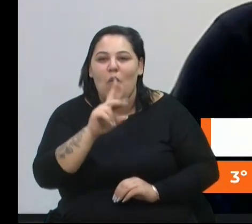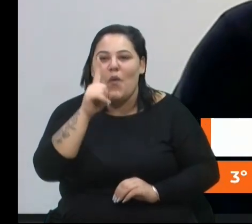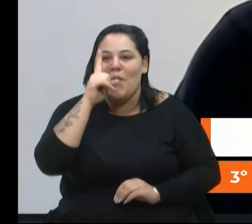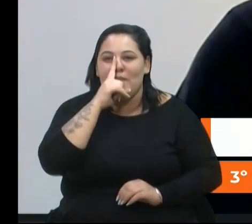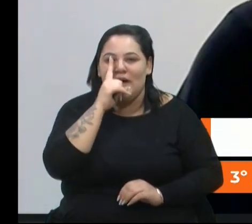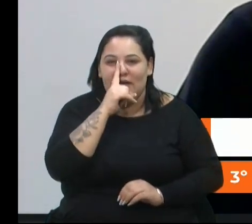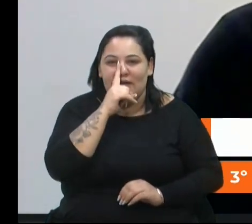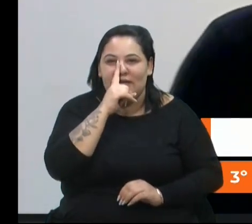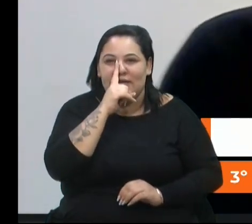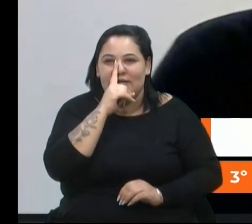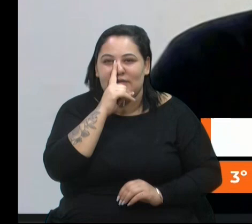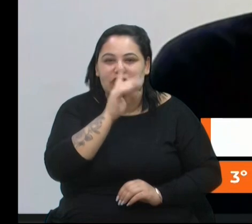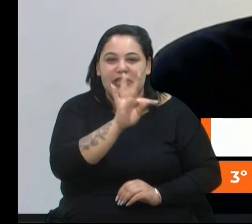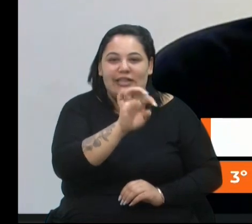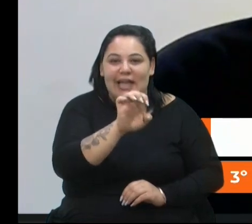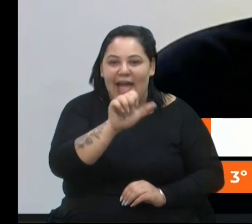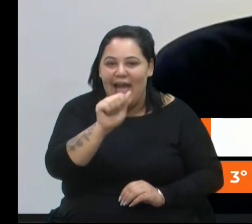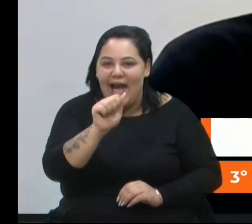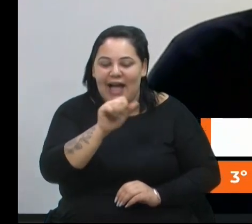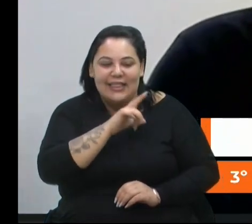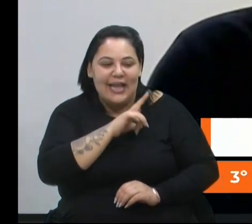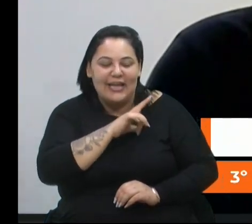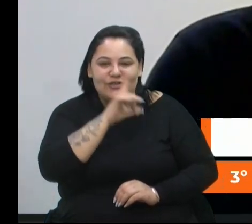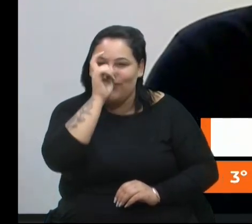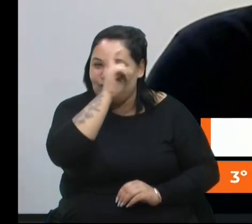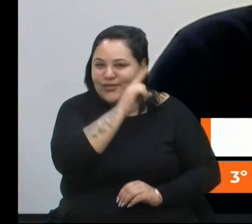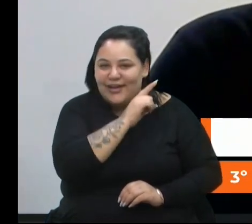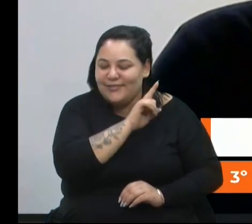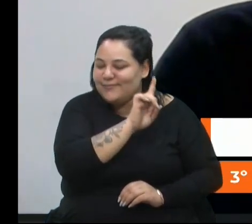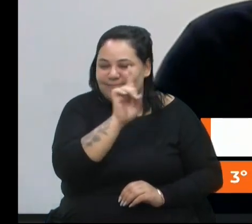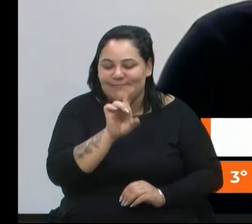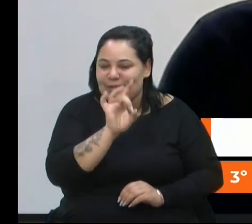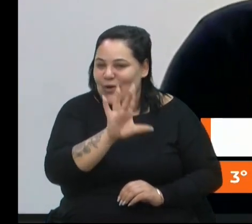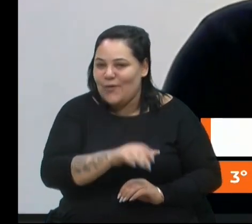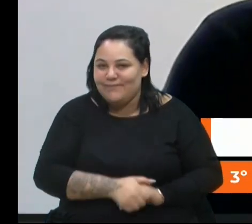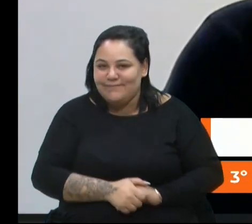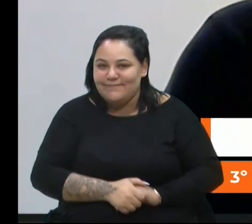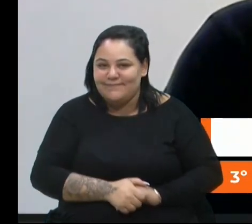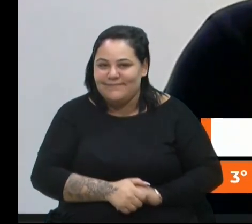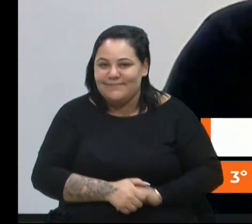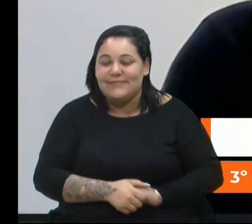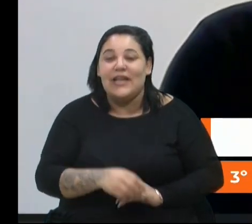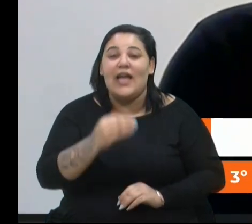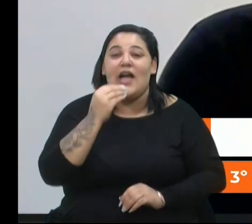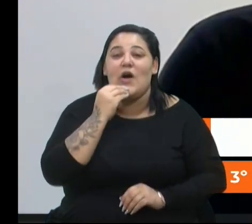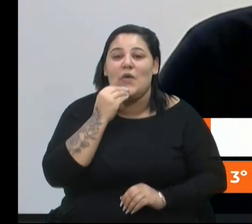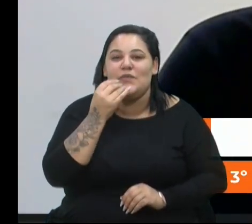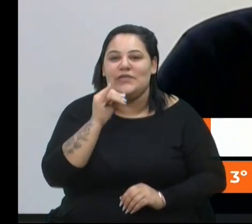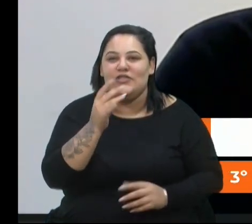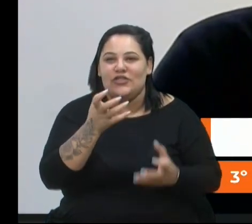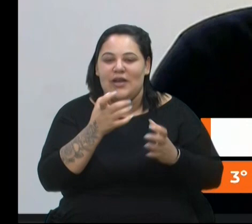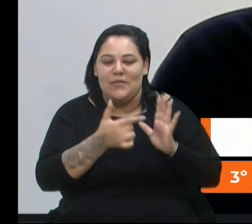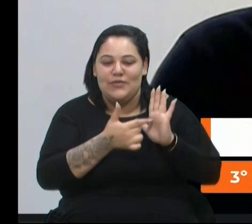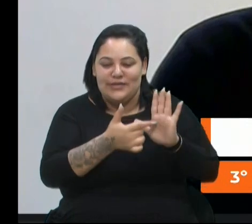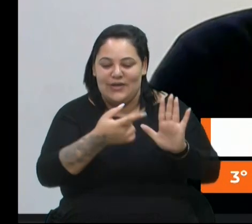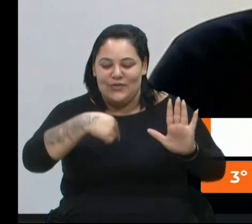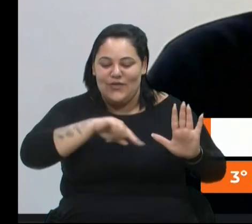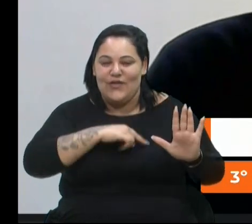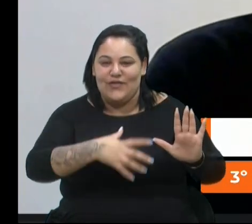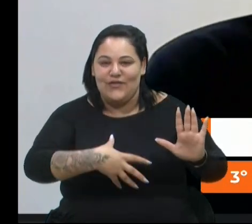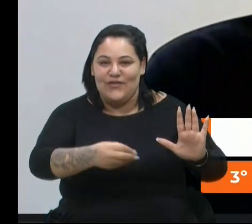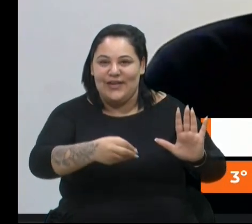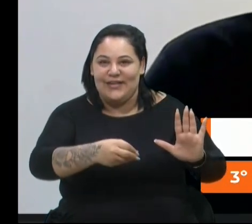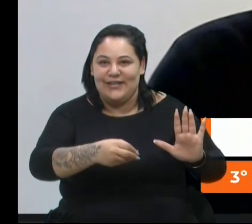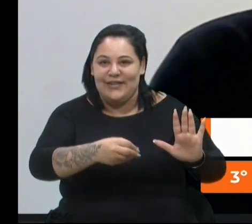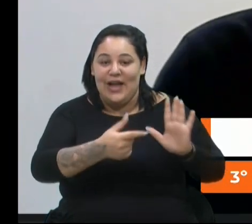mães de TEA têm dificuldades. É óbvio que quando a gente quer mostrar o nosso filho, a gente vai mostrar